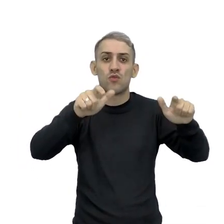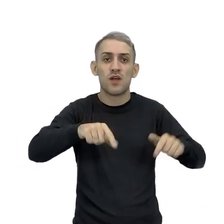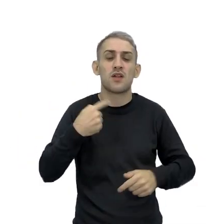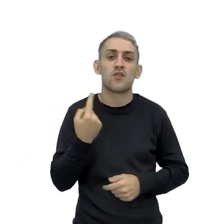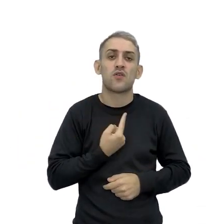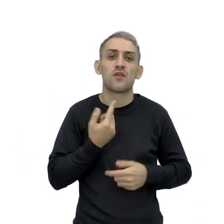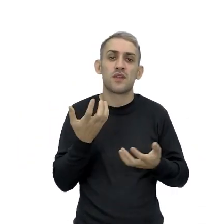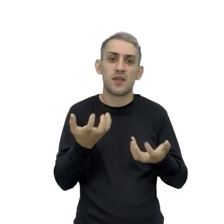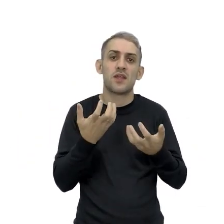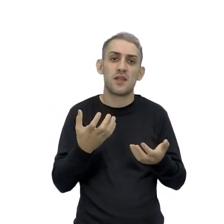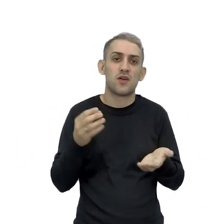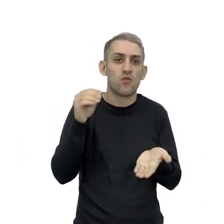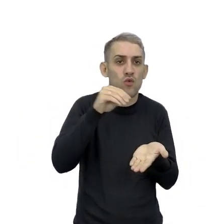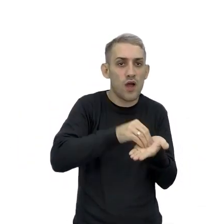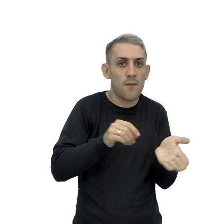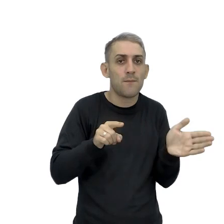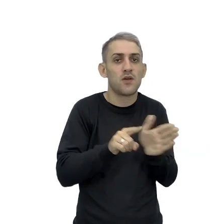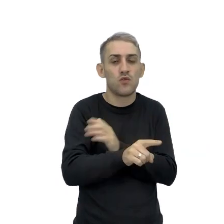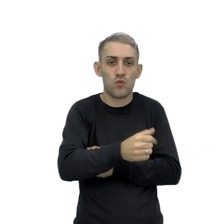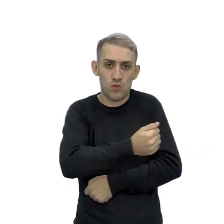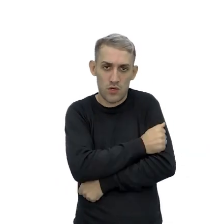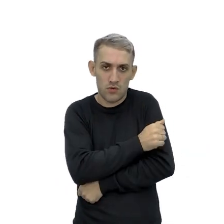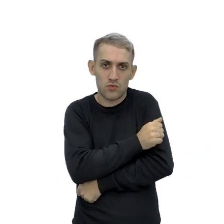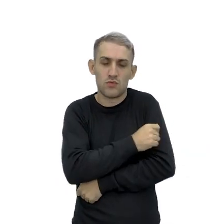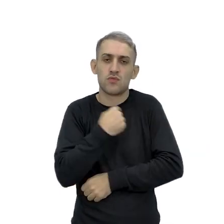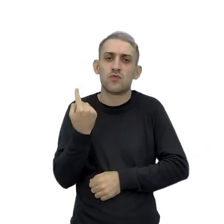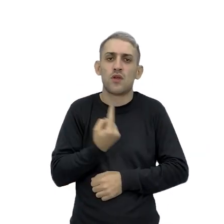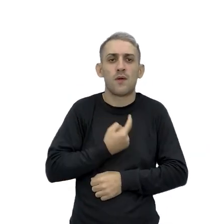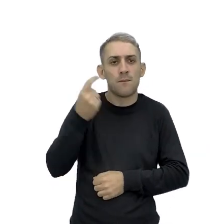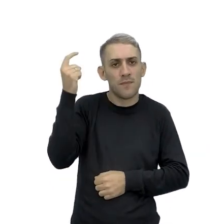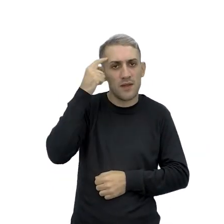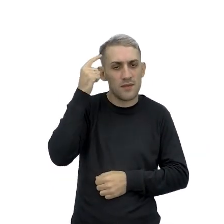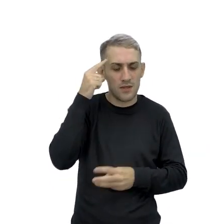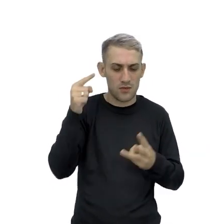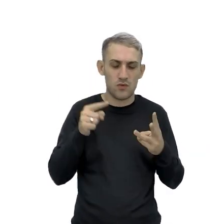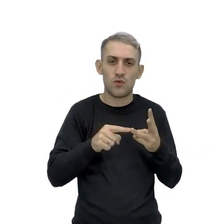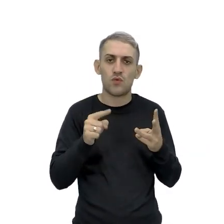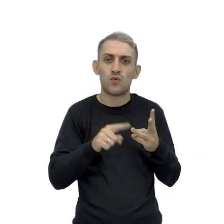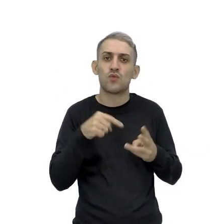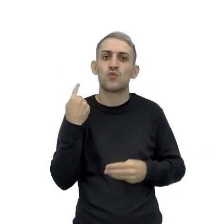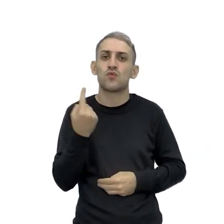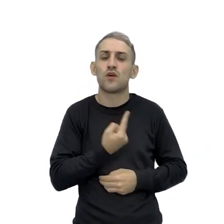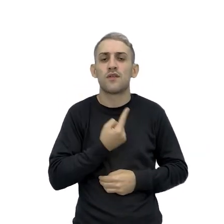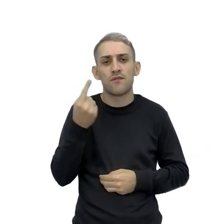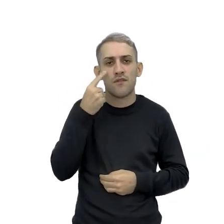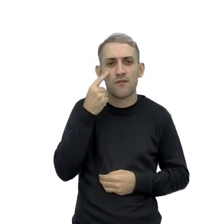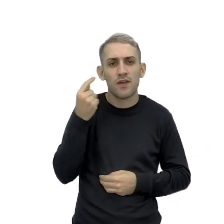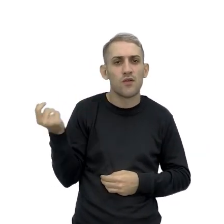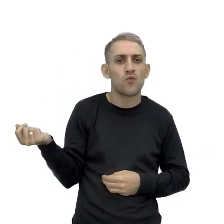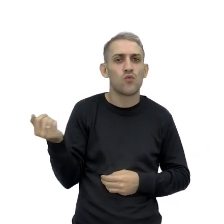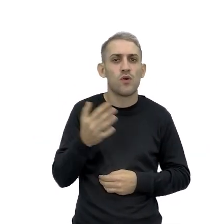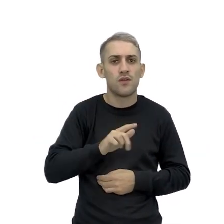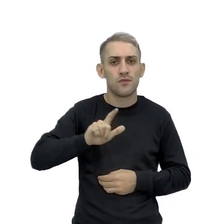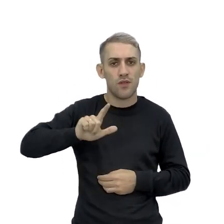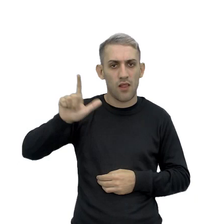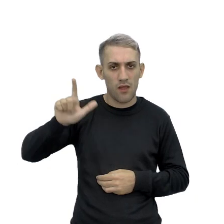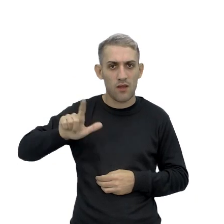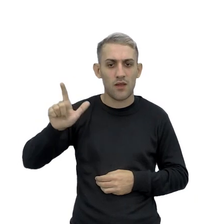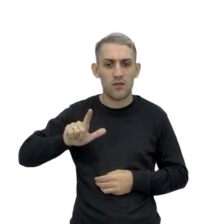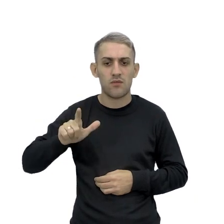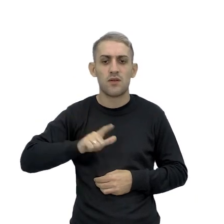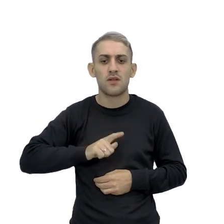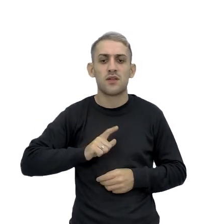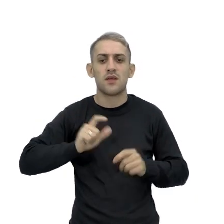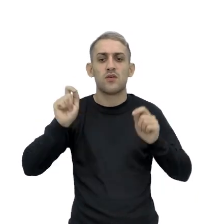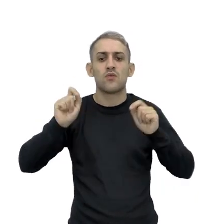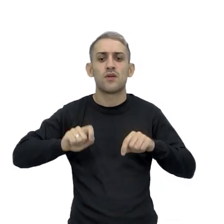queremos colocar a pergunta para o aluno. Então, pensando aqui na situação 3, nós vamos buscar a quantidade de litros que vai ser